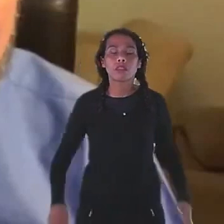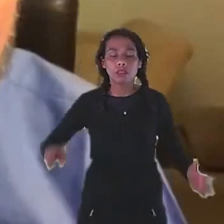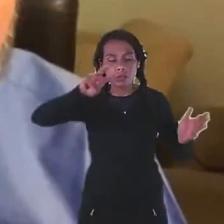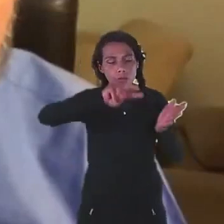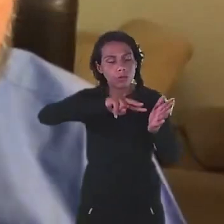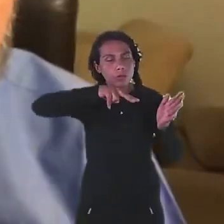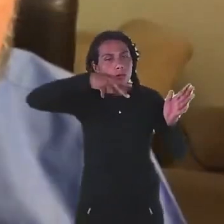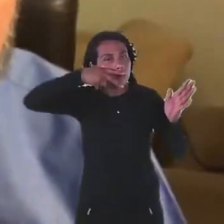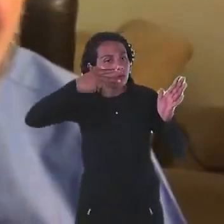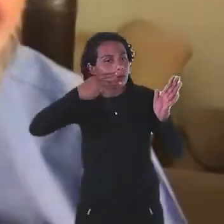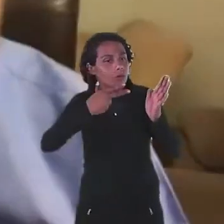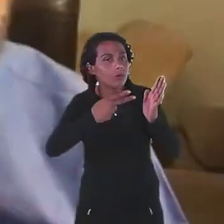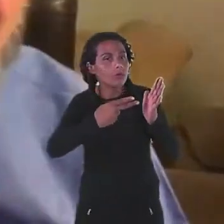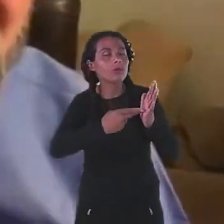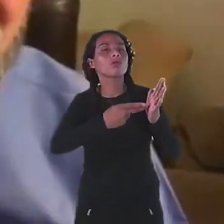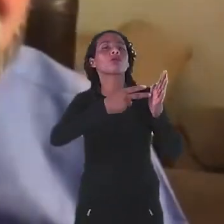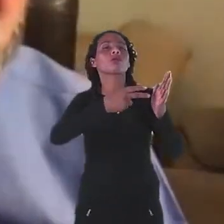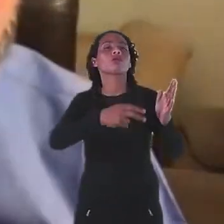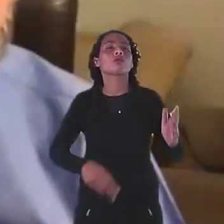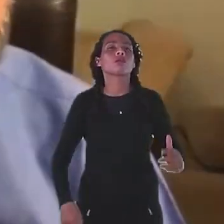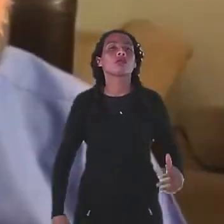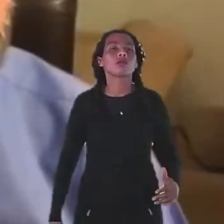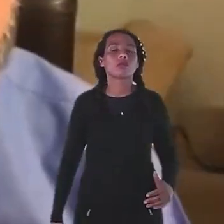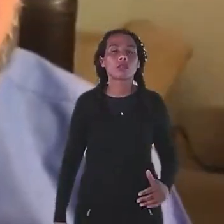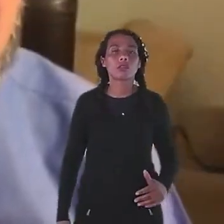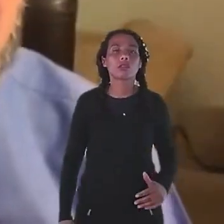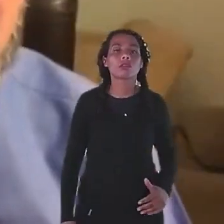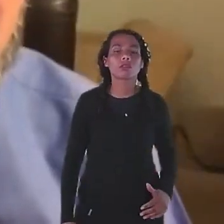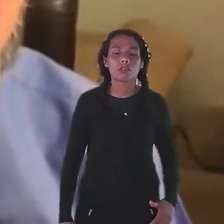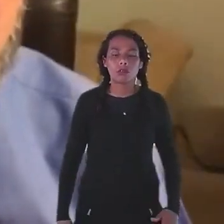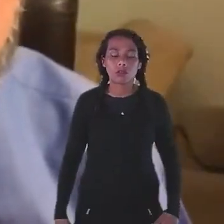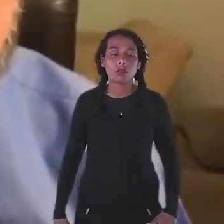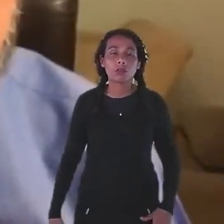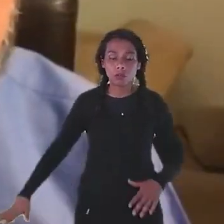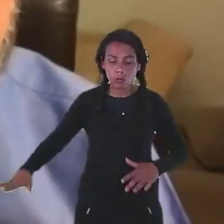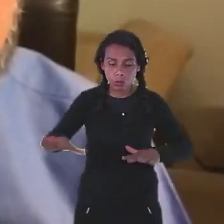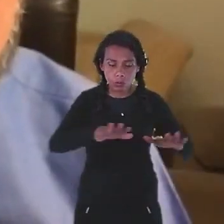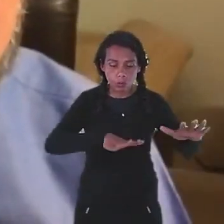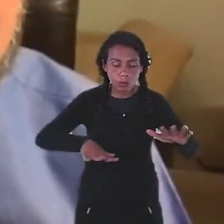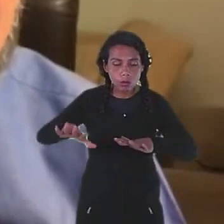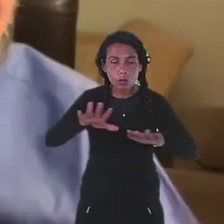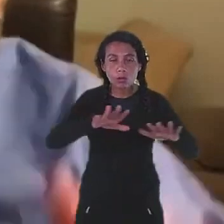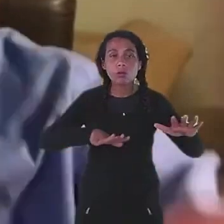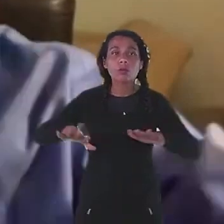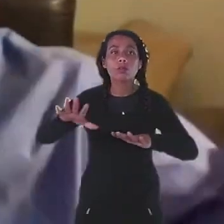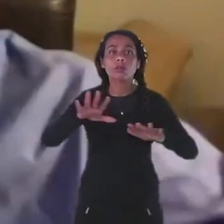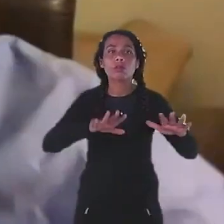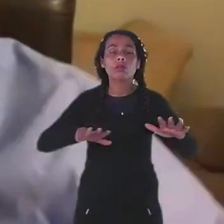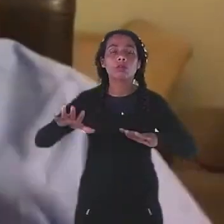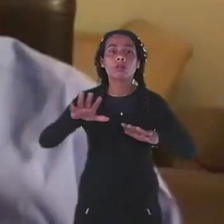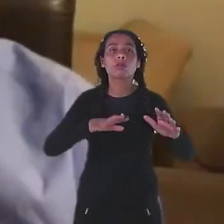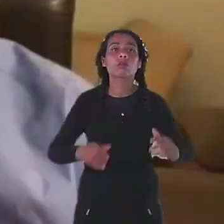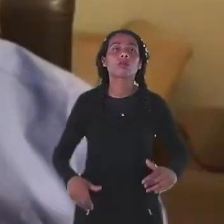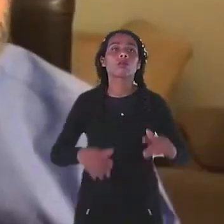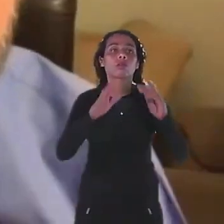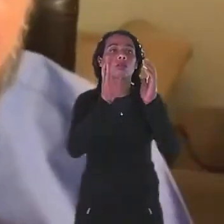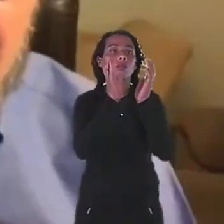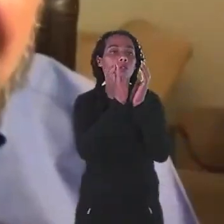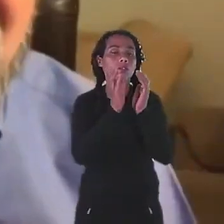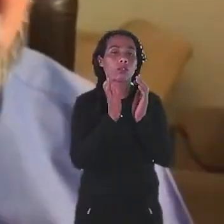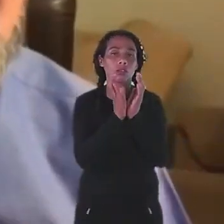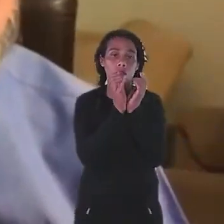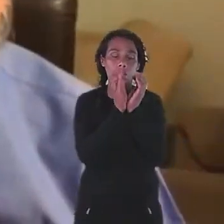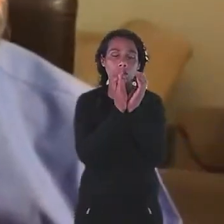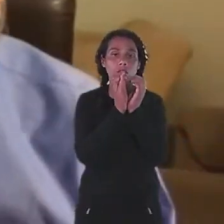foram abraçadas por um movimento que eu não abraço, que é o movimento solipsista, né, que diz que não tem nada aqui fora, né? E